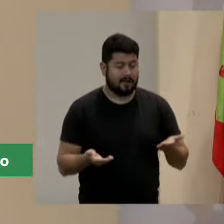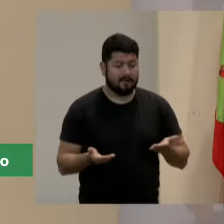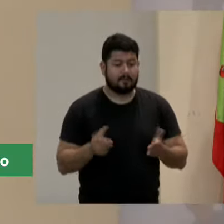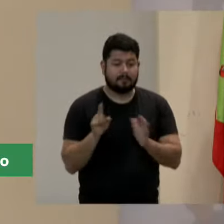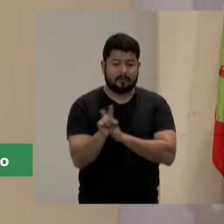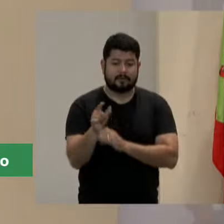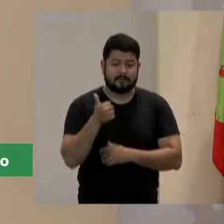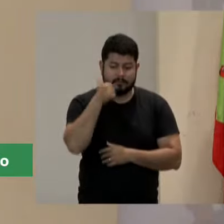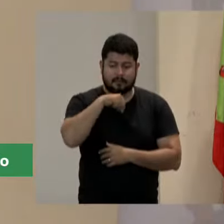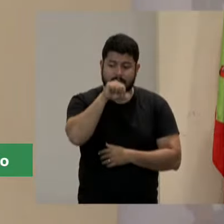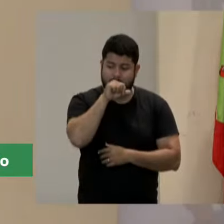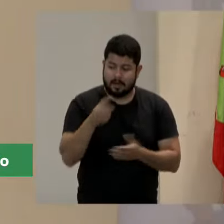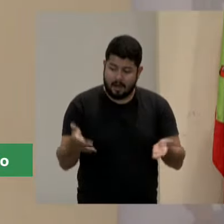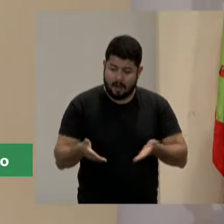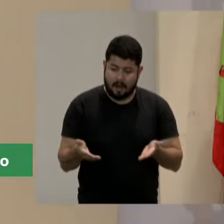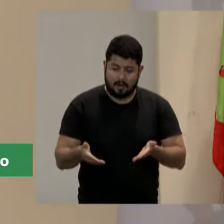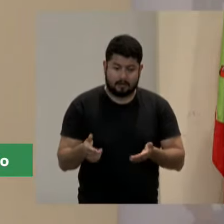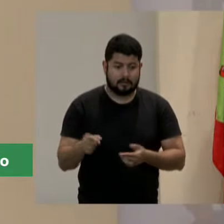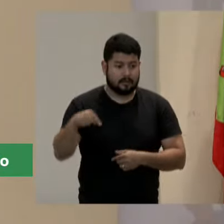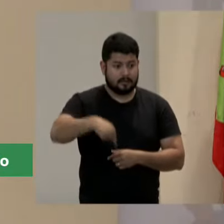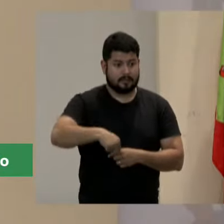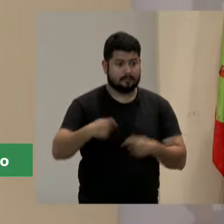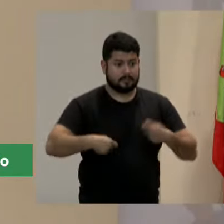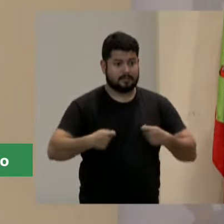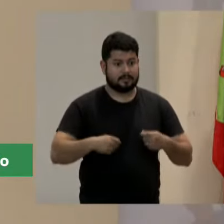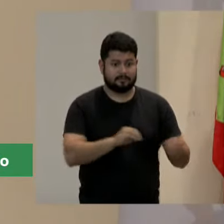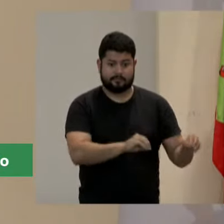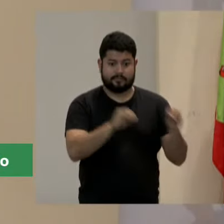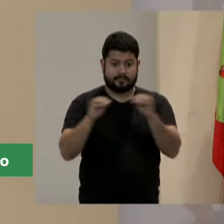filho, aqui tem que estudar em outra cidade, em